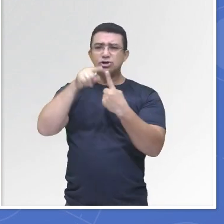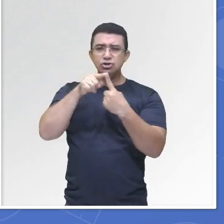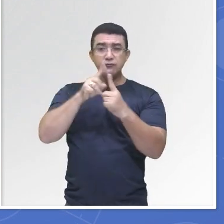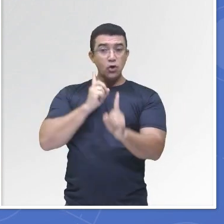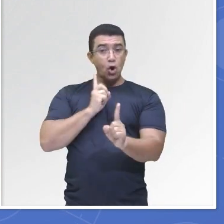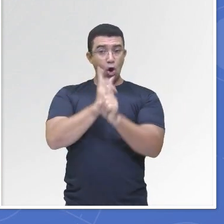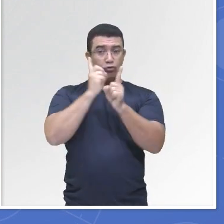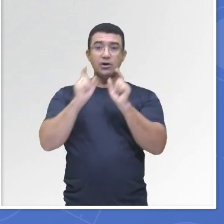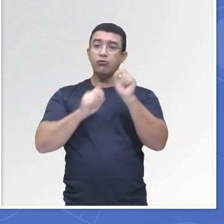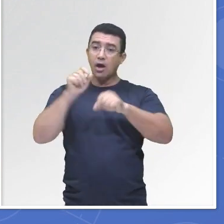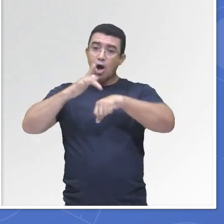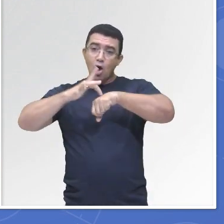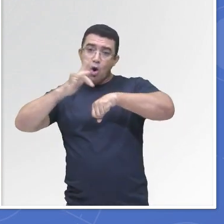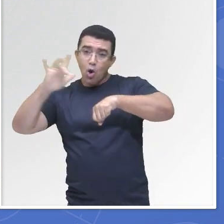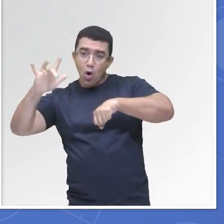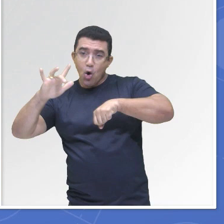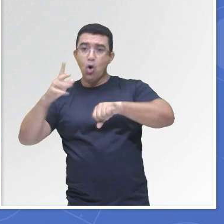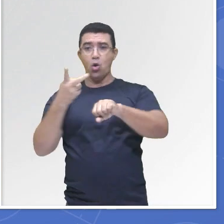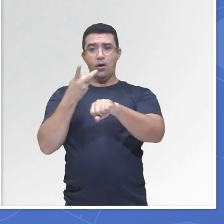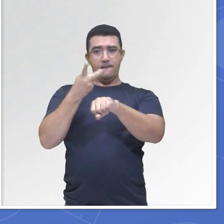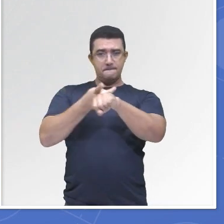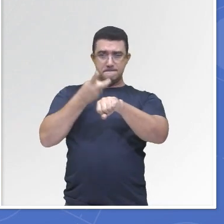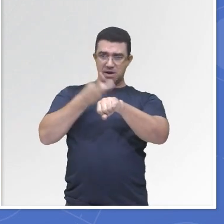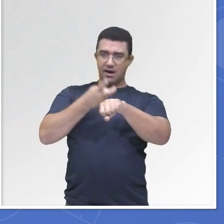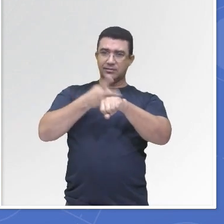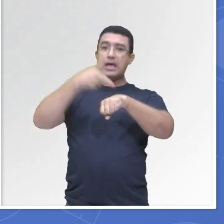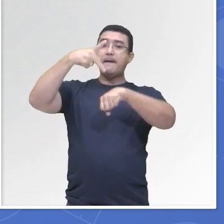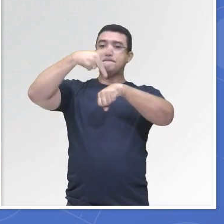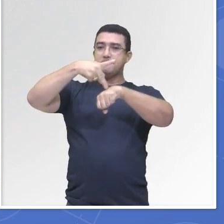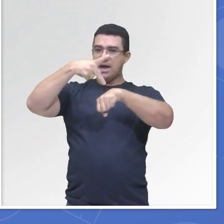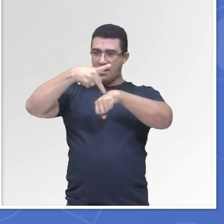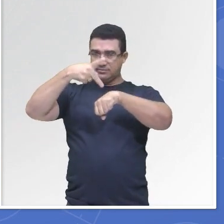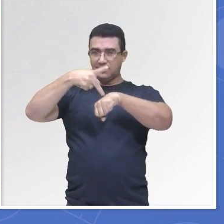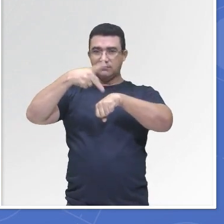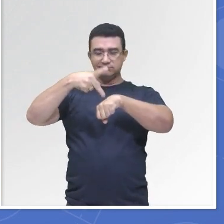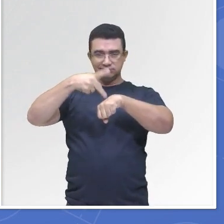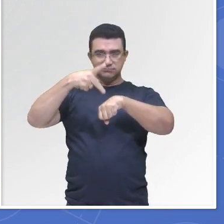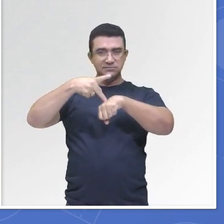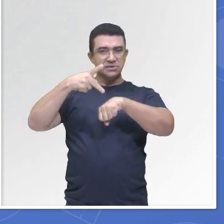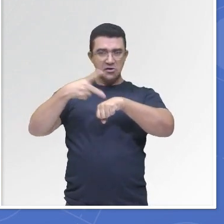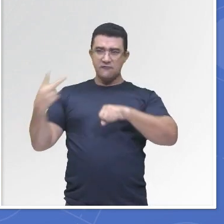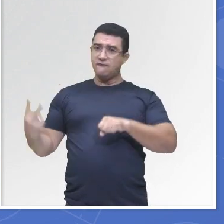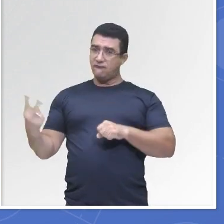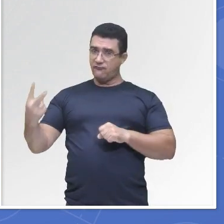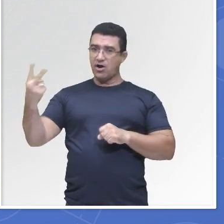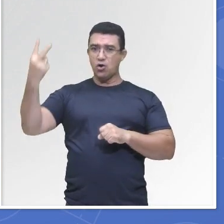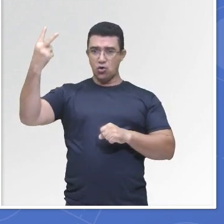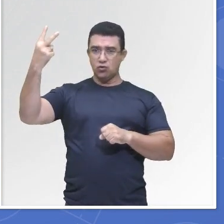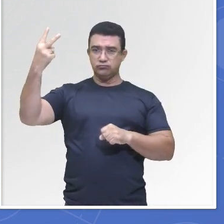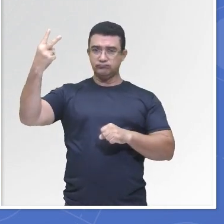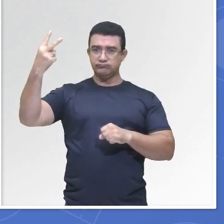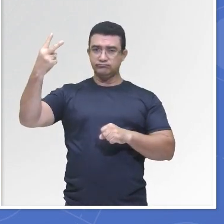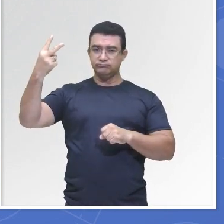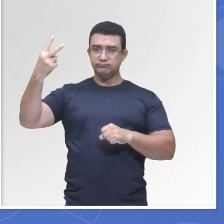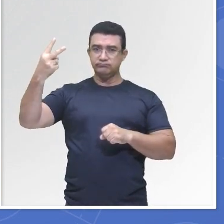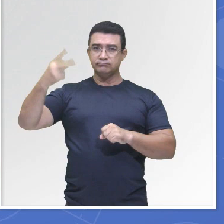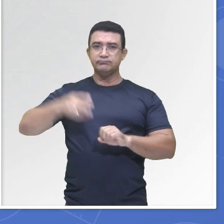quê? Ouro, prata e pedras preciosas. Ah, não tem isso não? Pelo menos de cara eles não